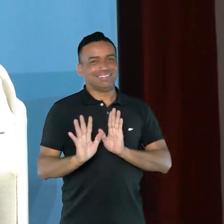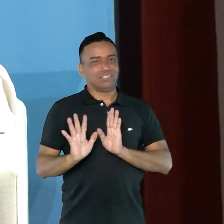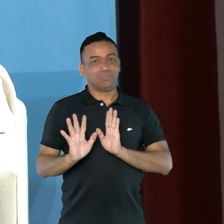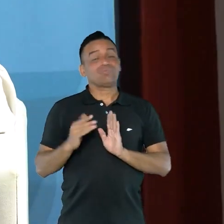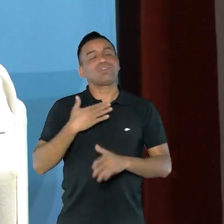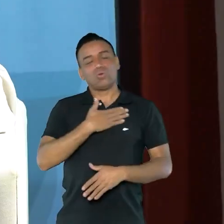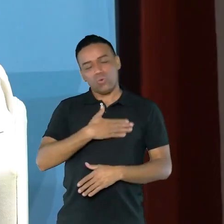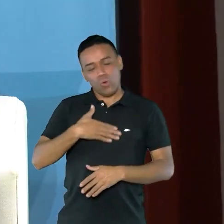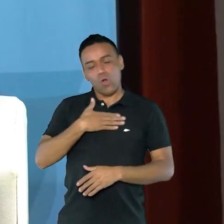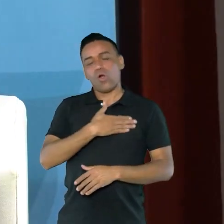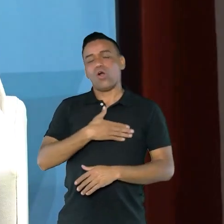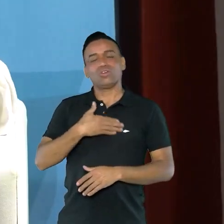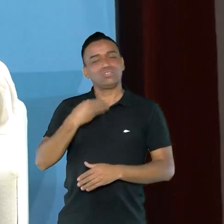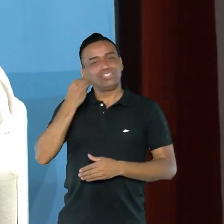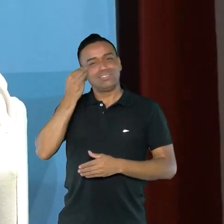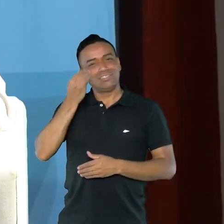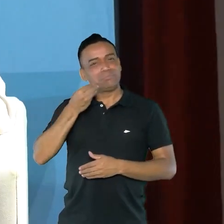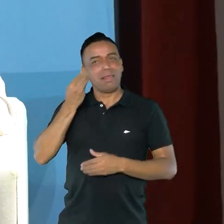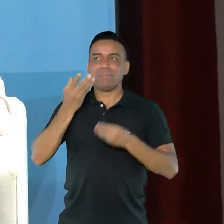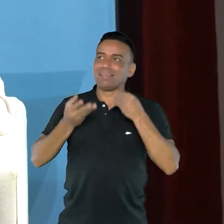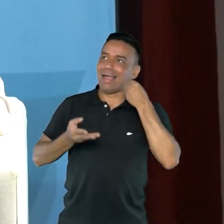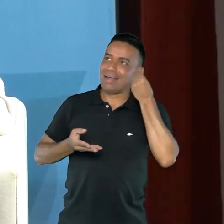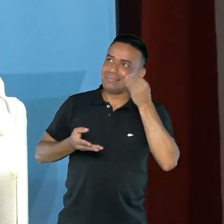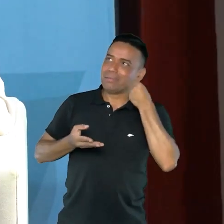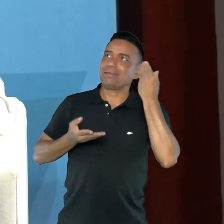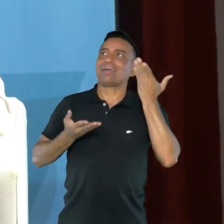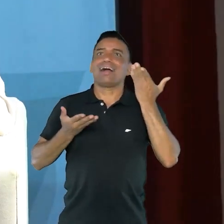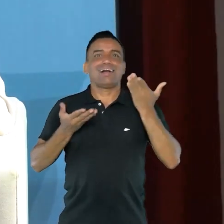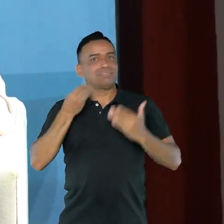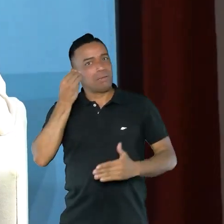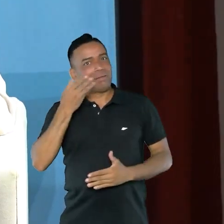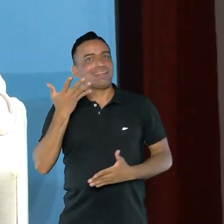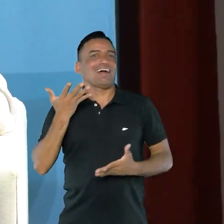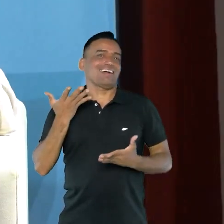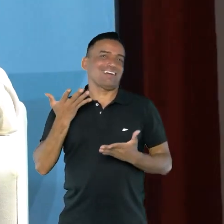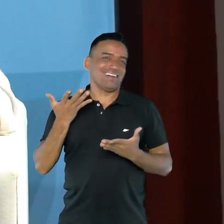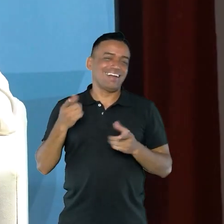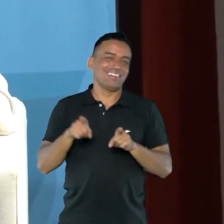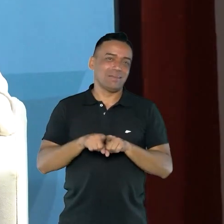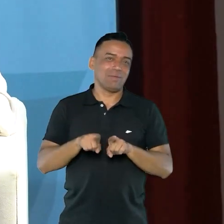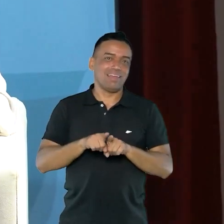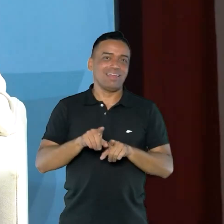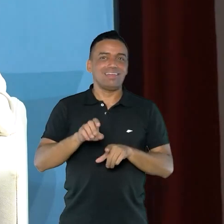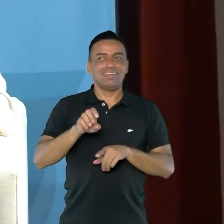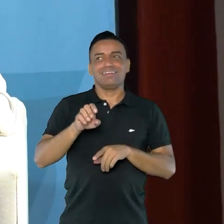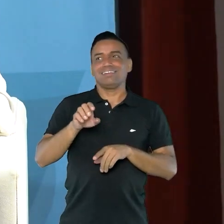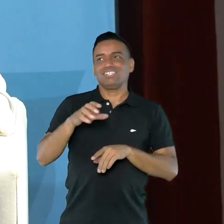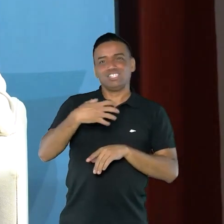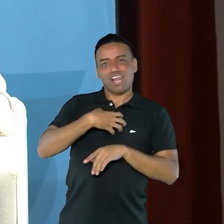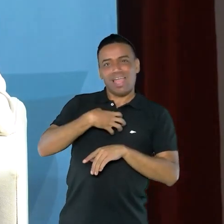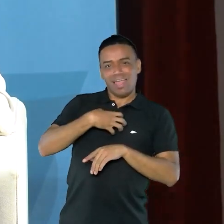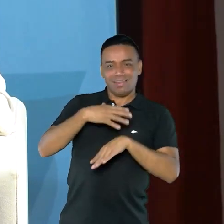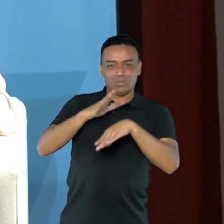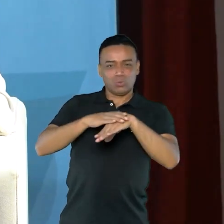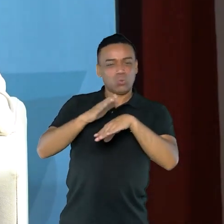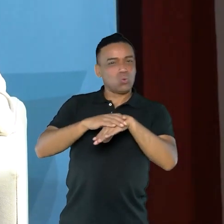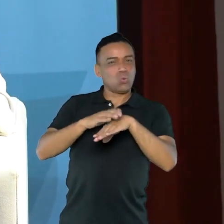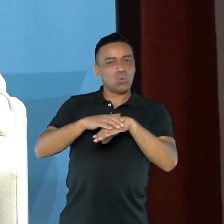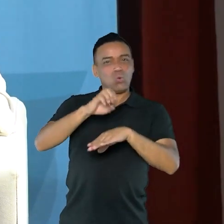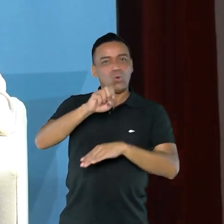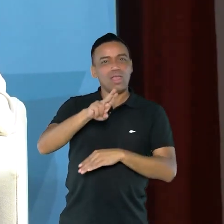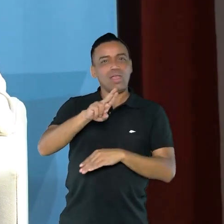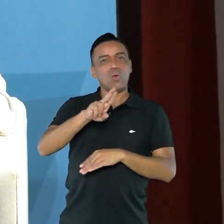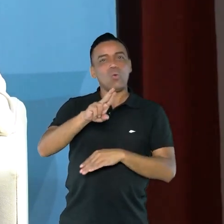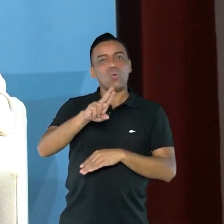eu gosto de experimentar também esses outros eu líricos que